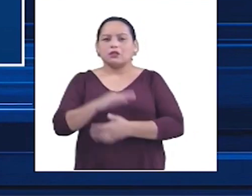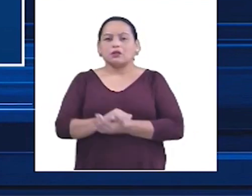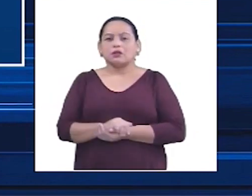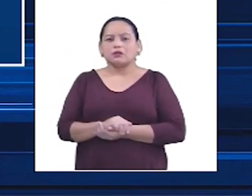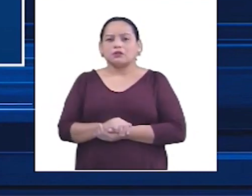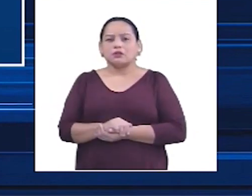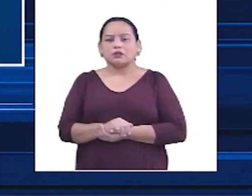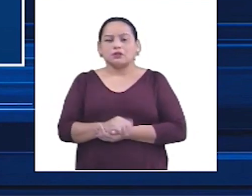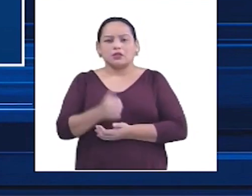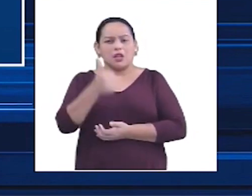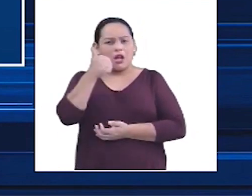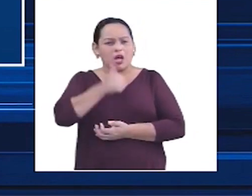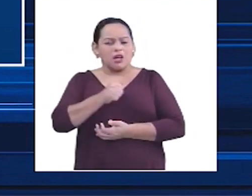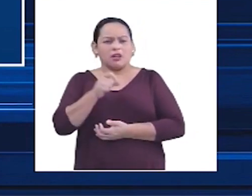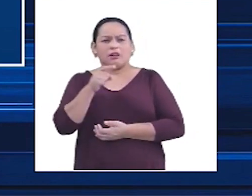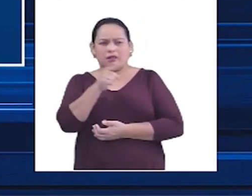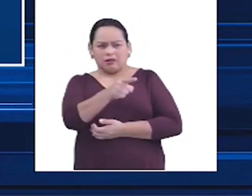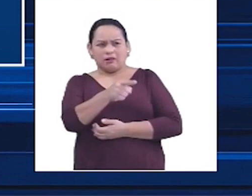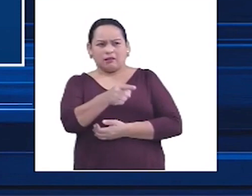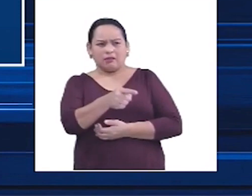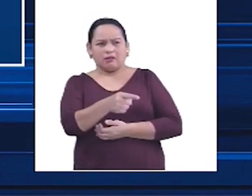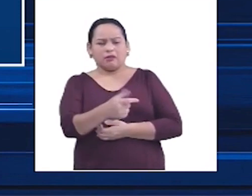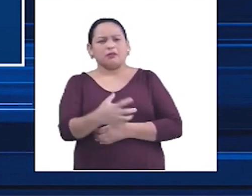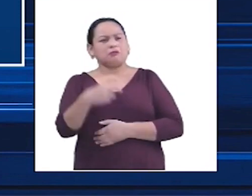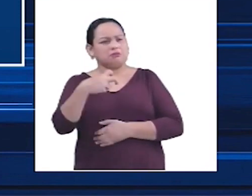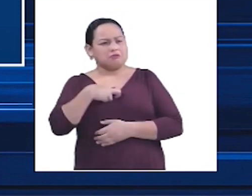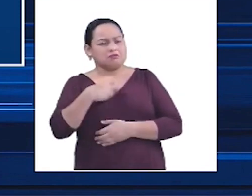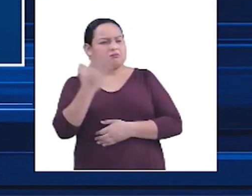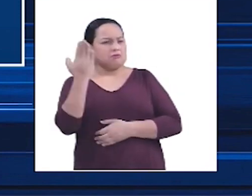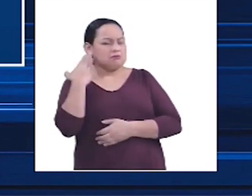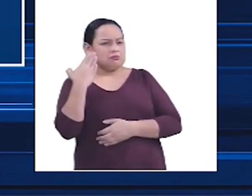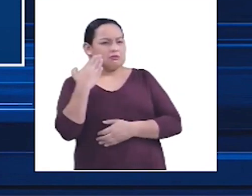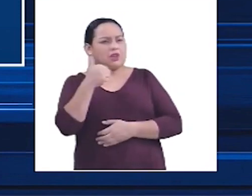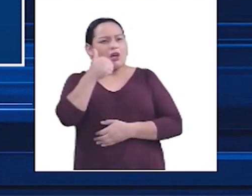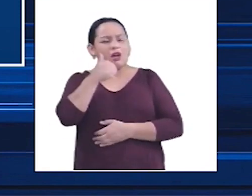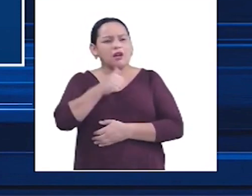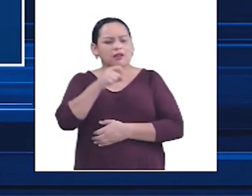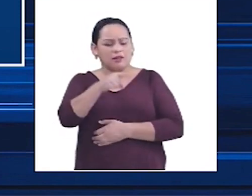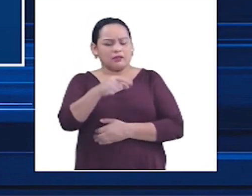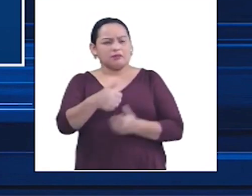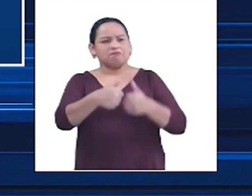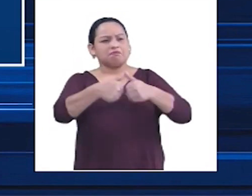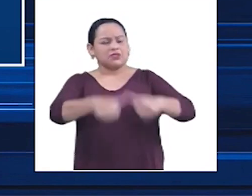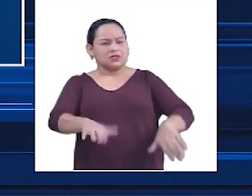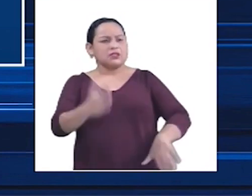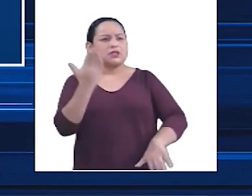She was, ela era, estava.